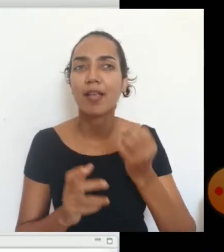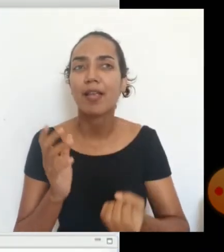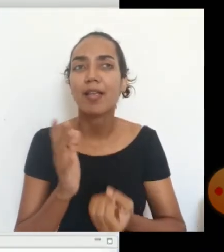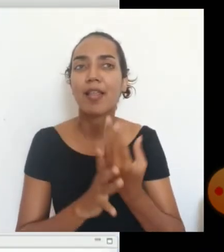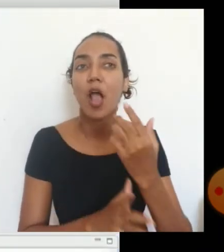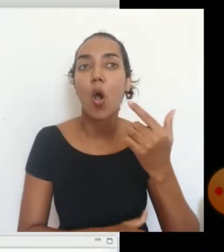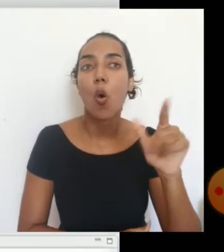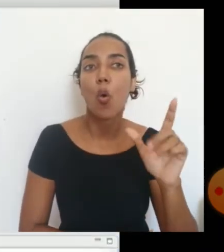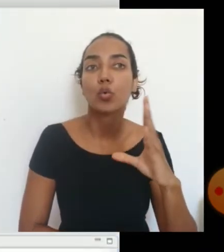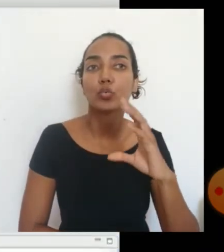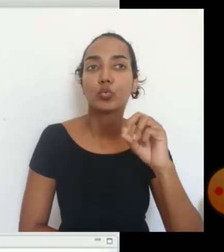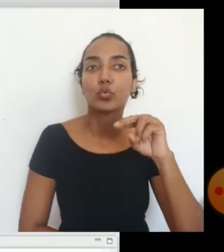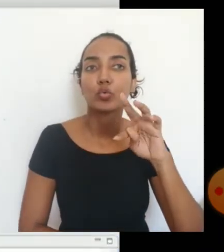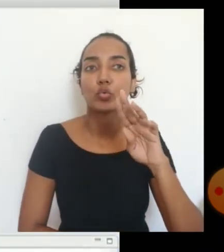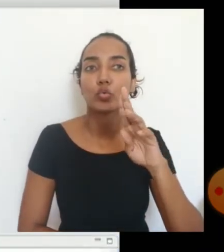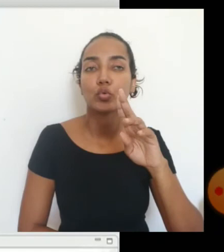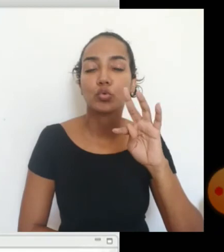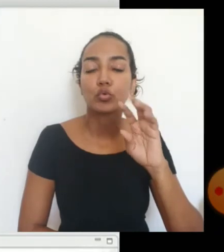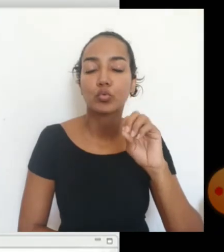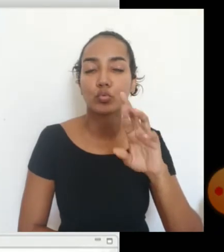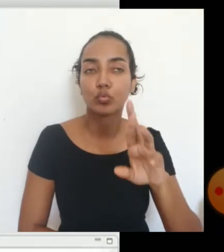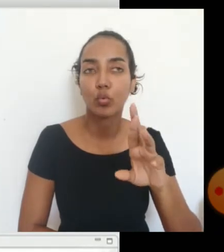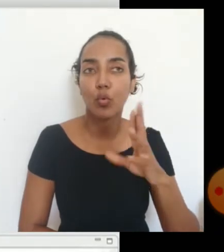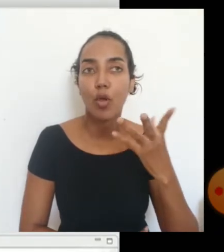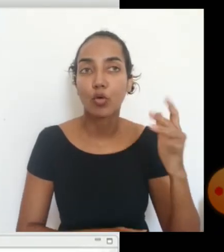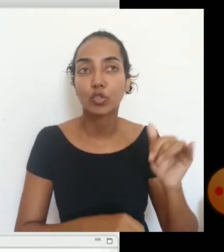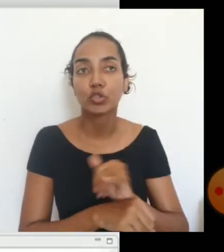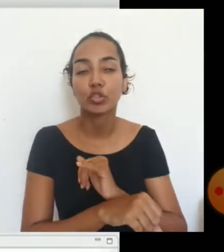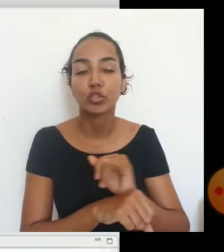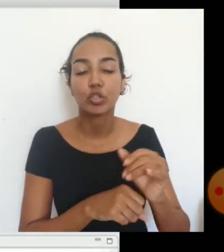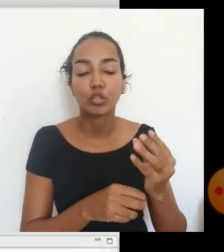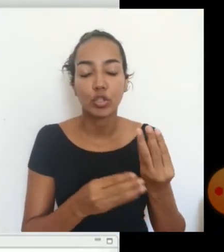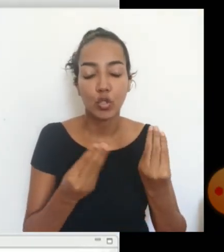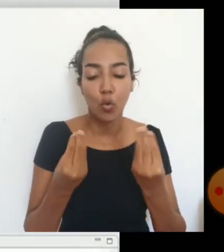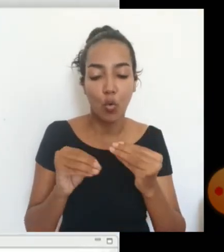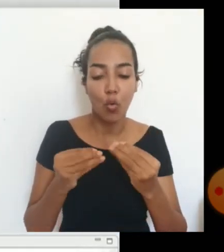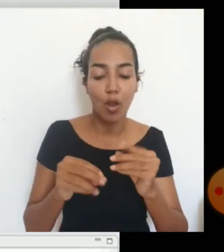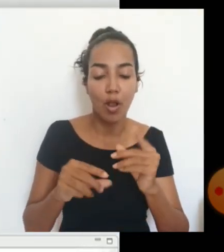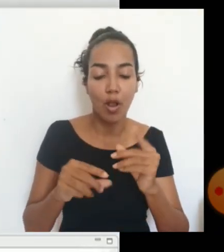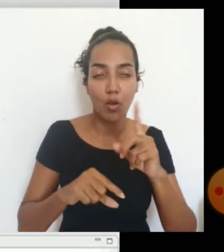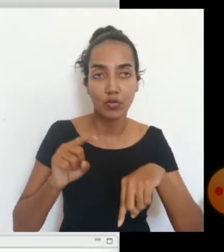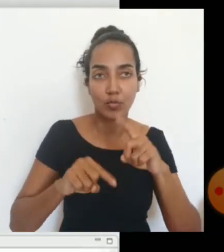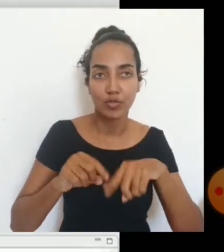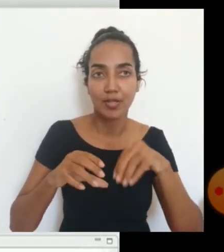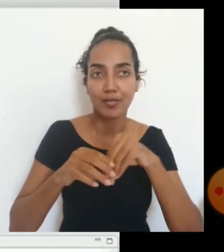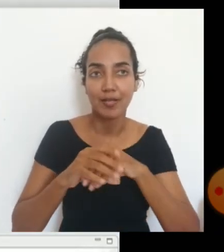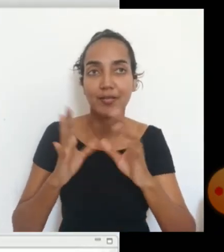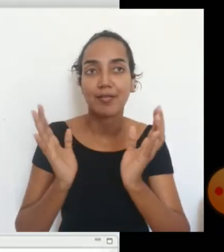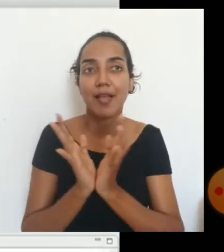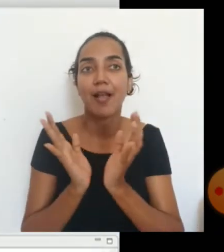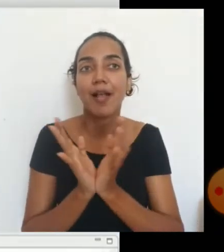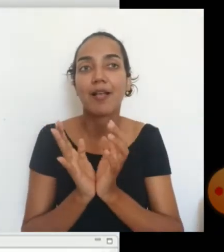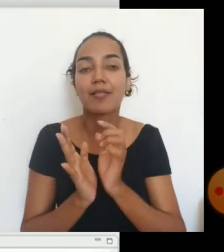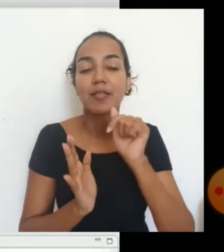construtor passaria a receber como parâmetro o titular daquela conta.